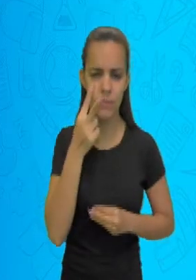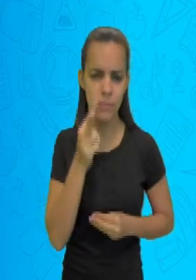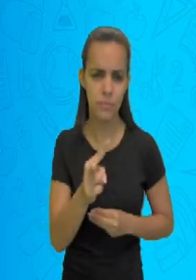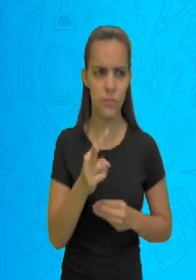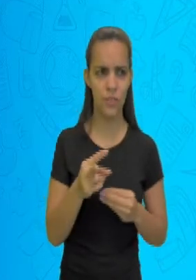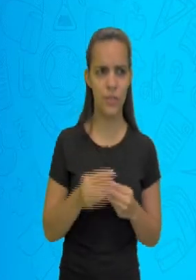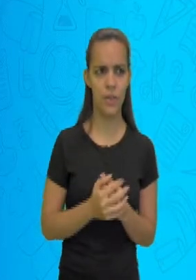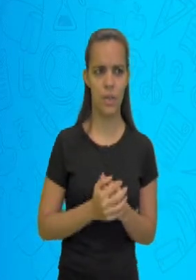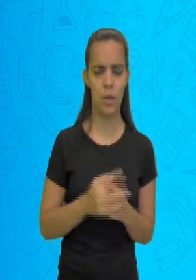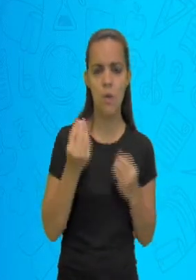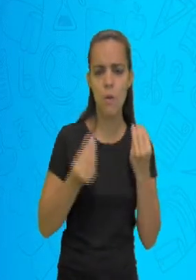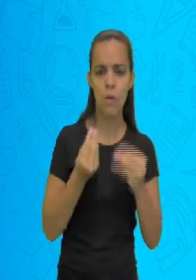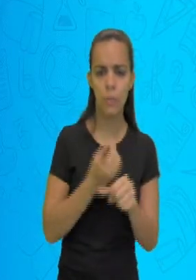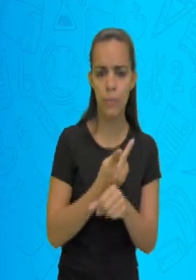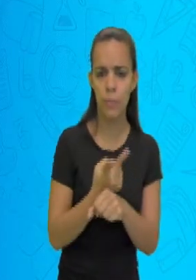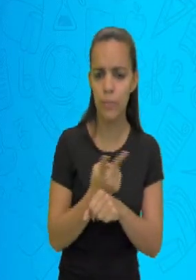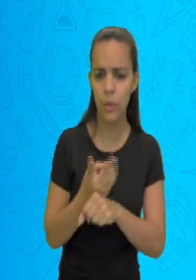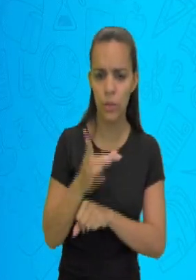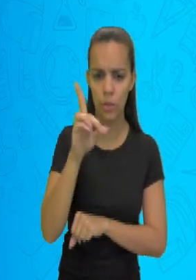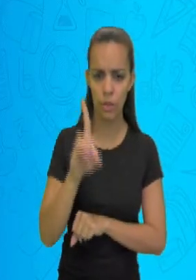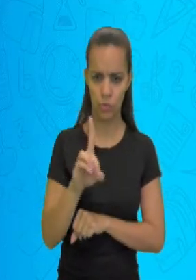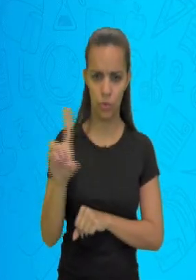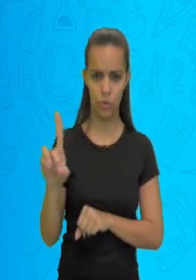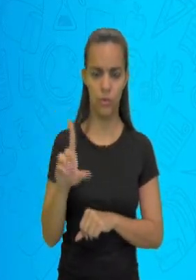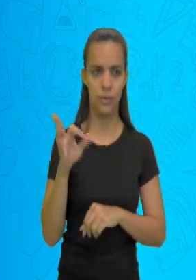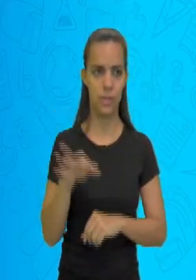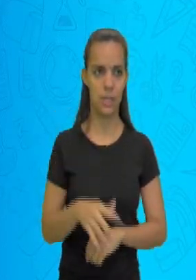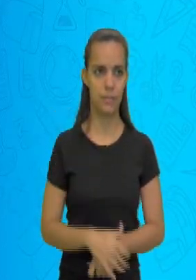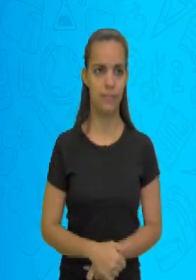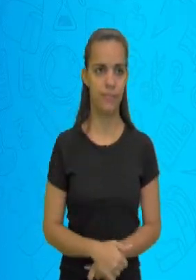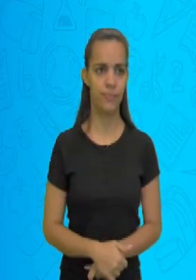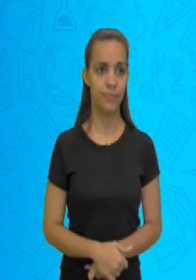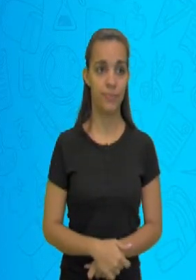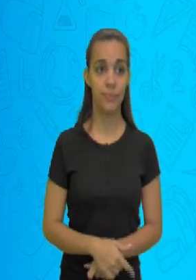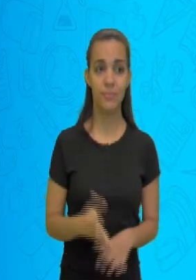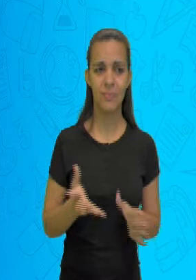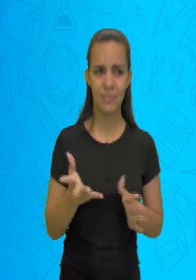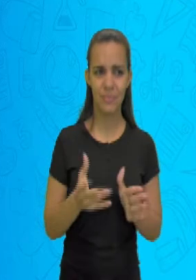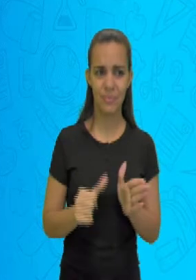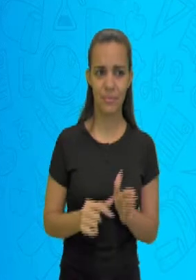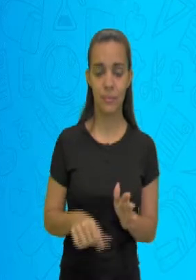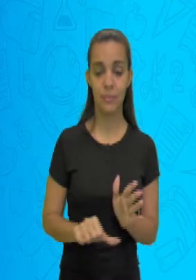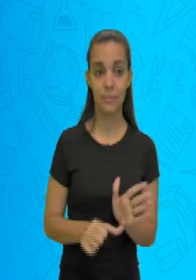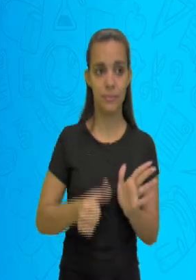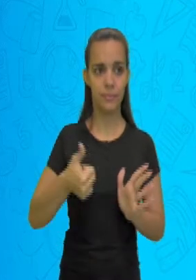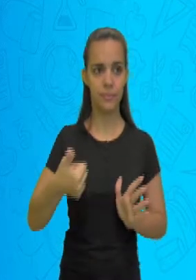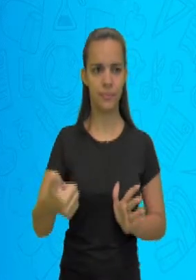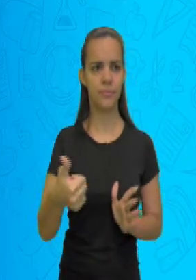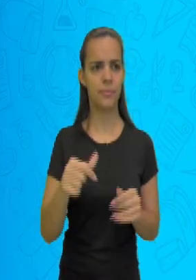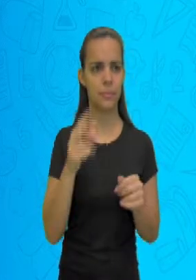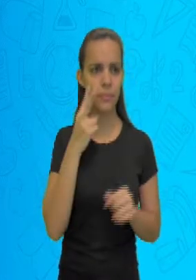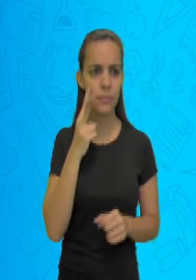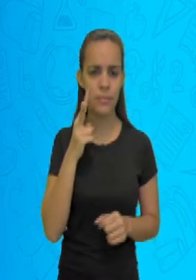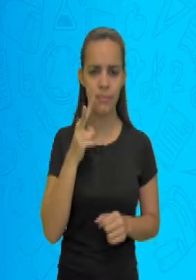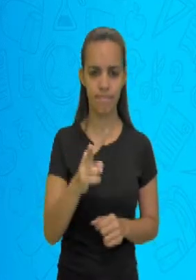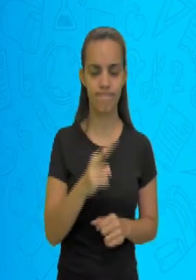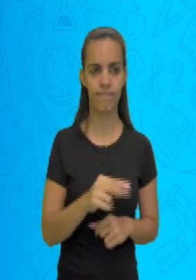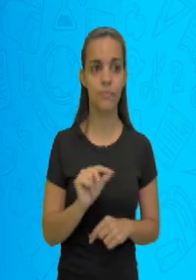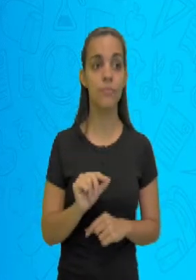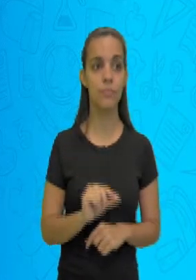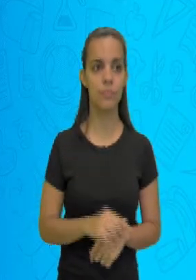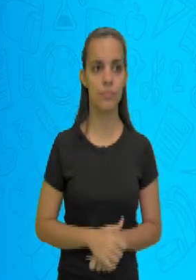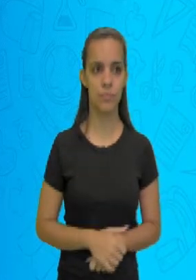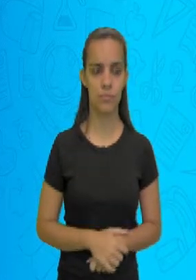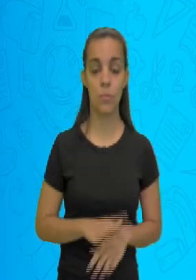como procurar um dia no calendário. Nós temos aqui, ó, a primeira coisa que nós devemos verificar.